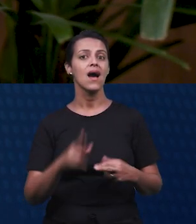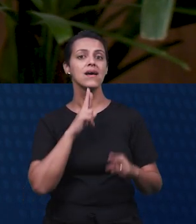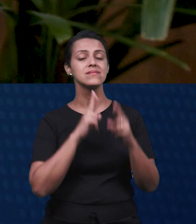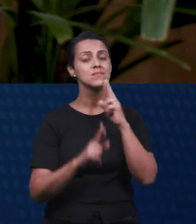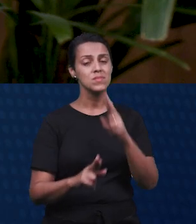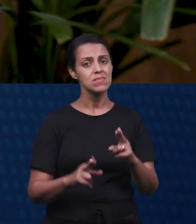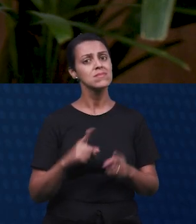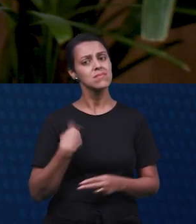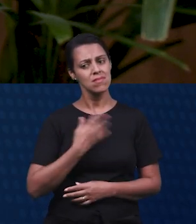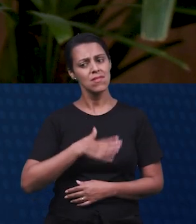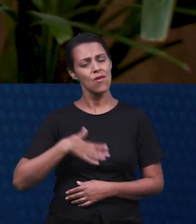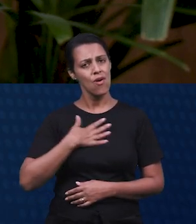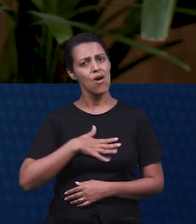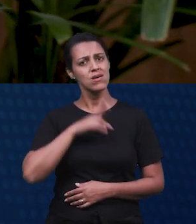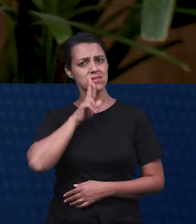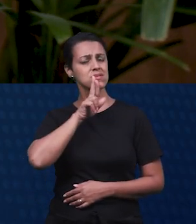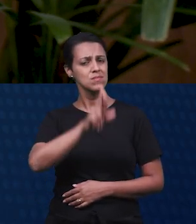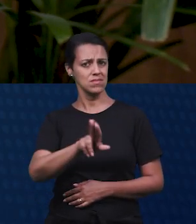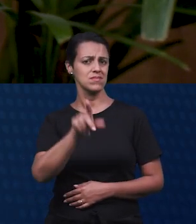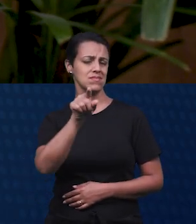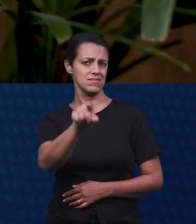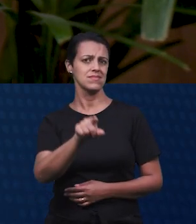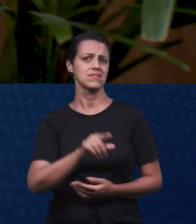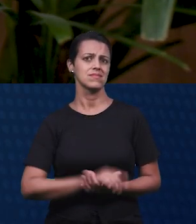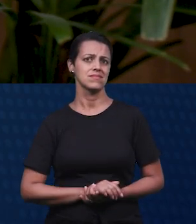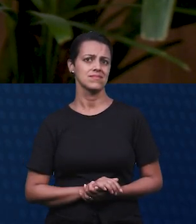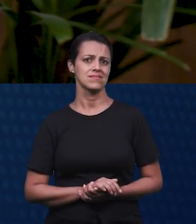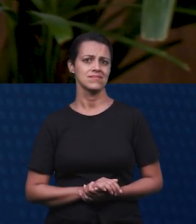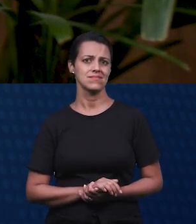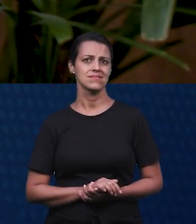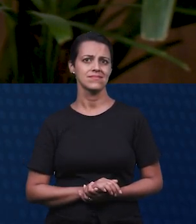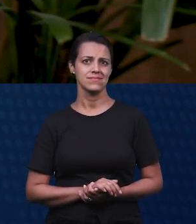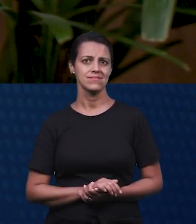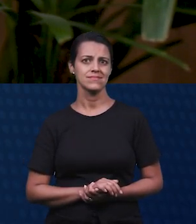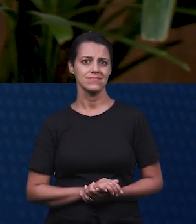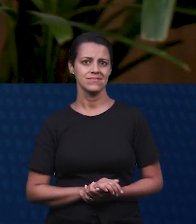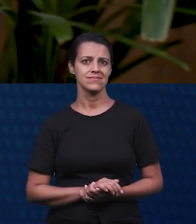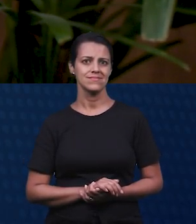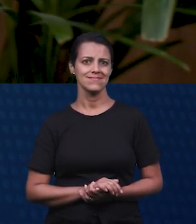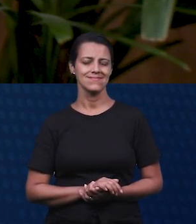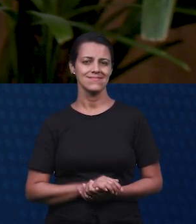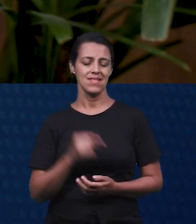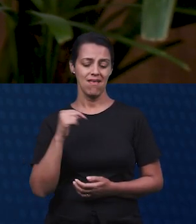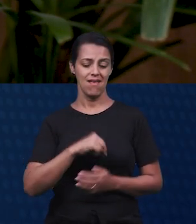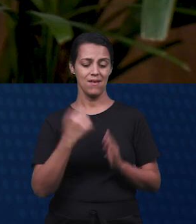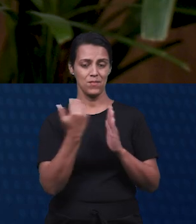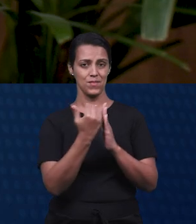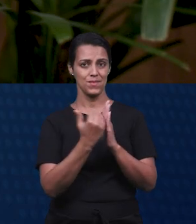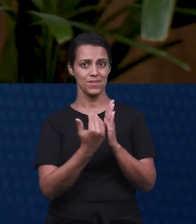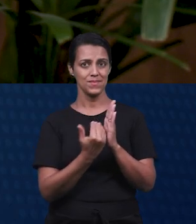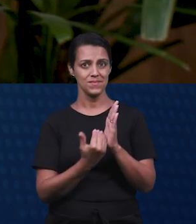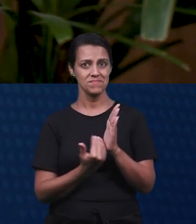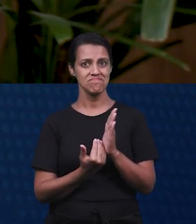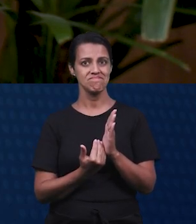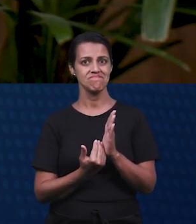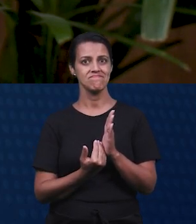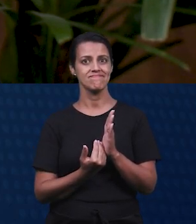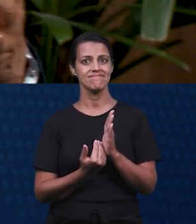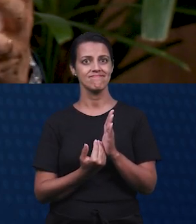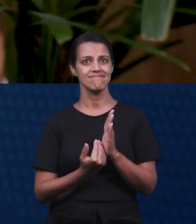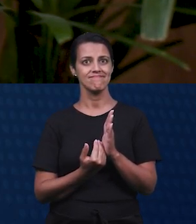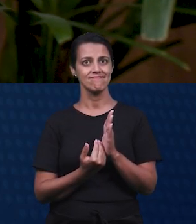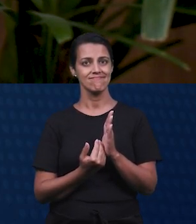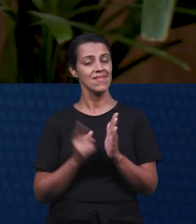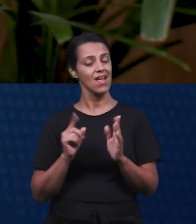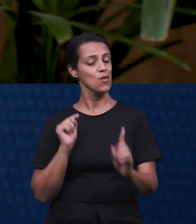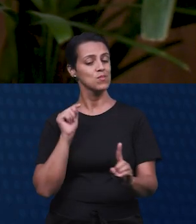satisfação de te responder neste programa, que é um programa que tem